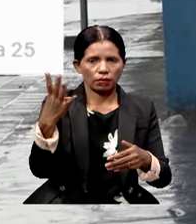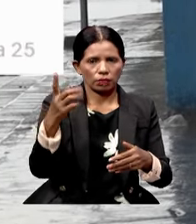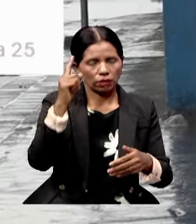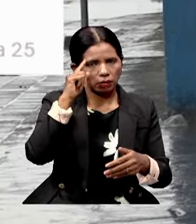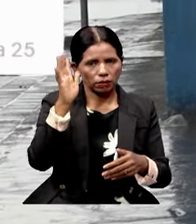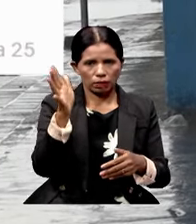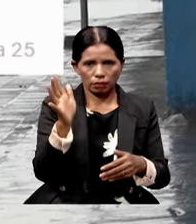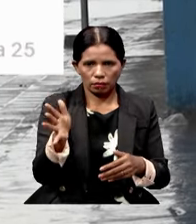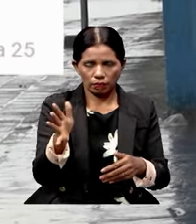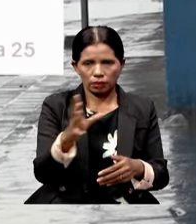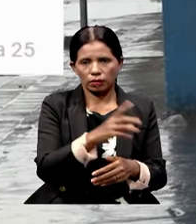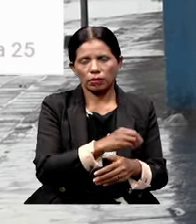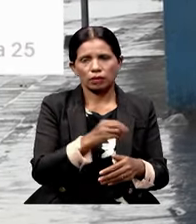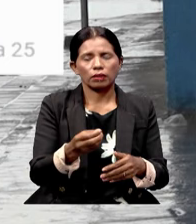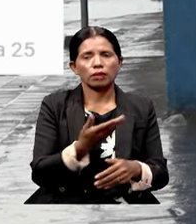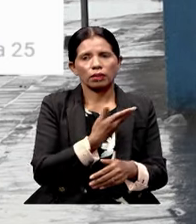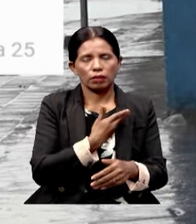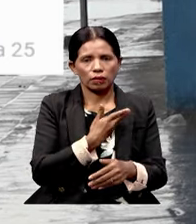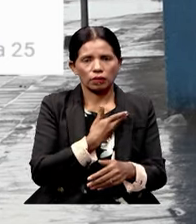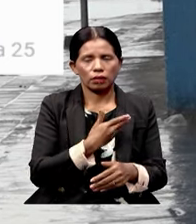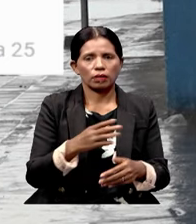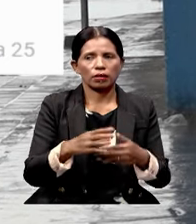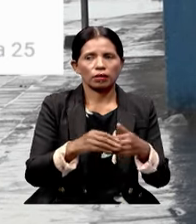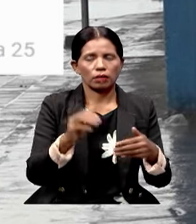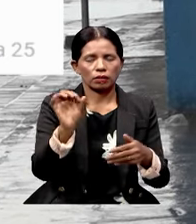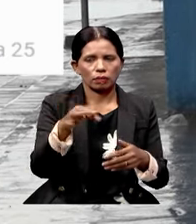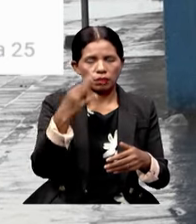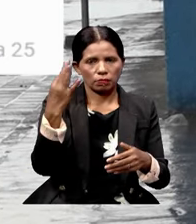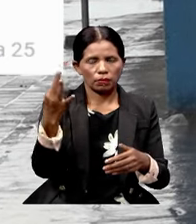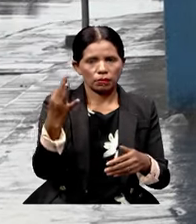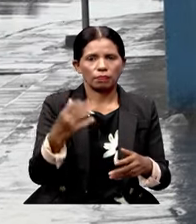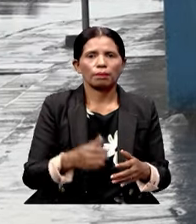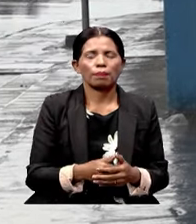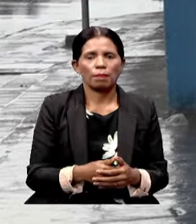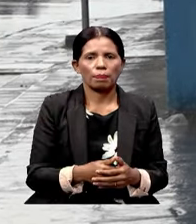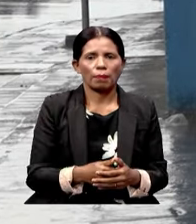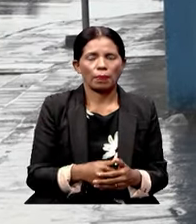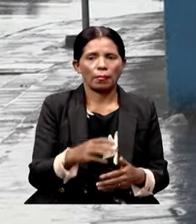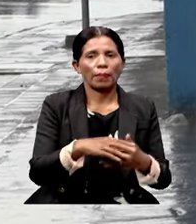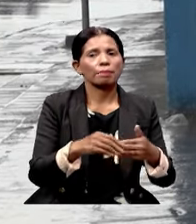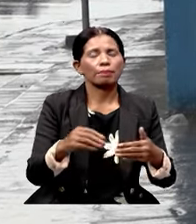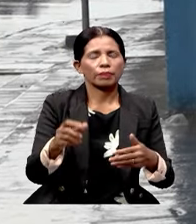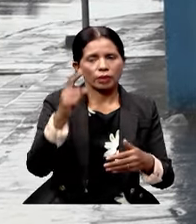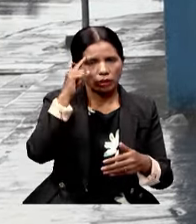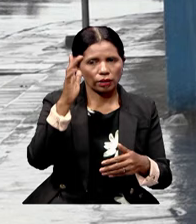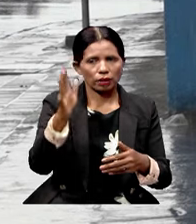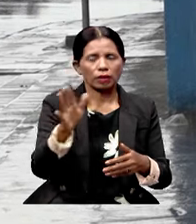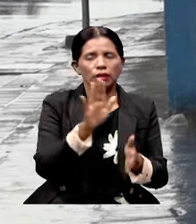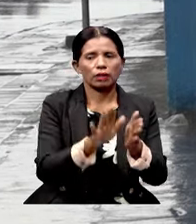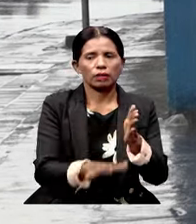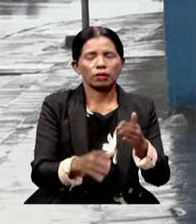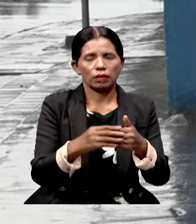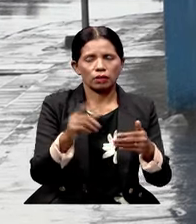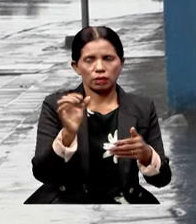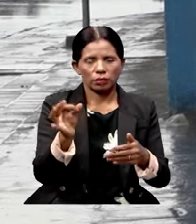centavus lima nulu no folin as liu mak dolar sanu resen sia. Trigo kilograma ida folin kik liu mak centavus sia